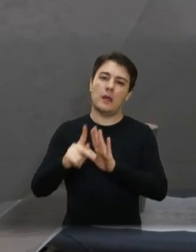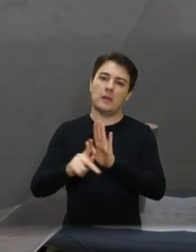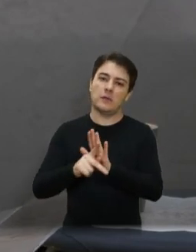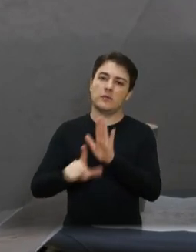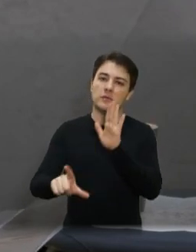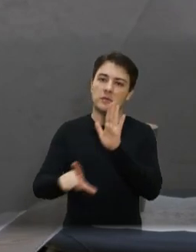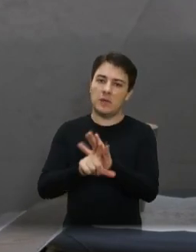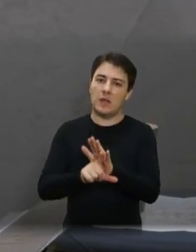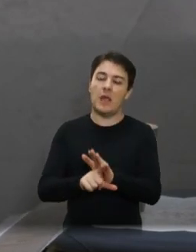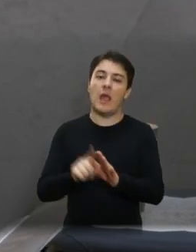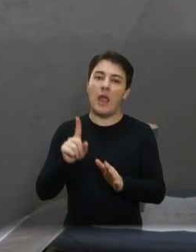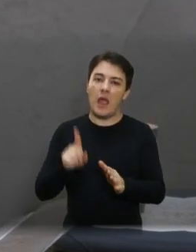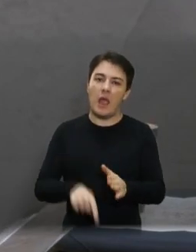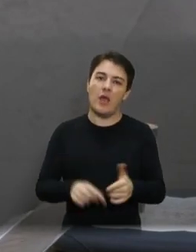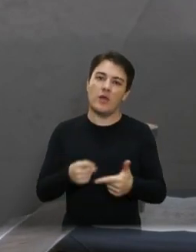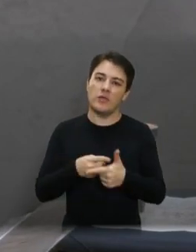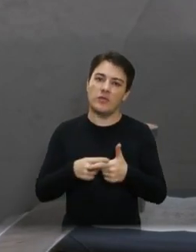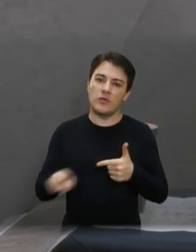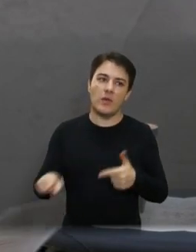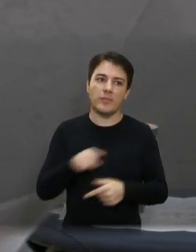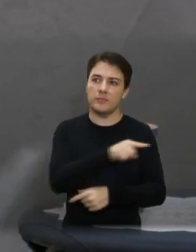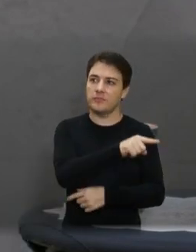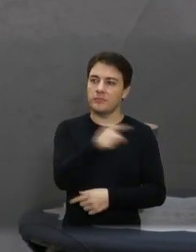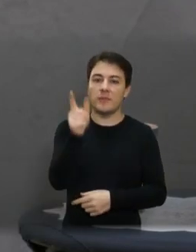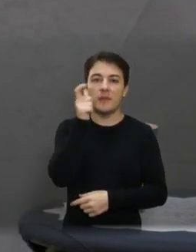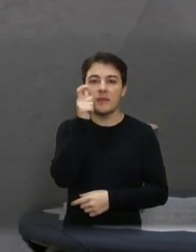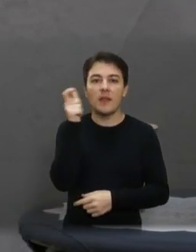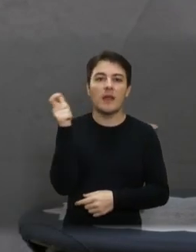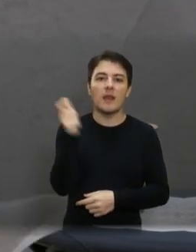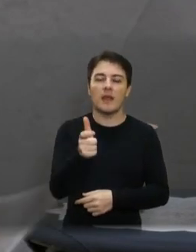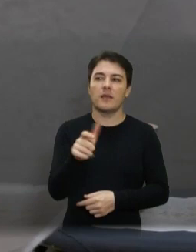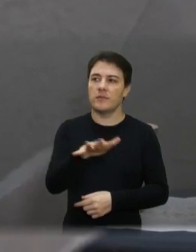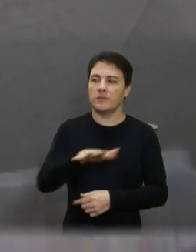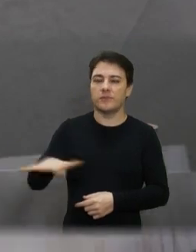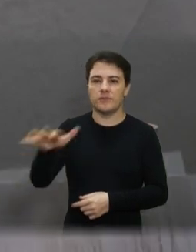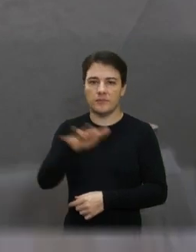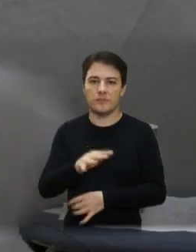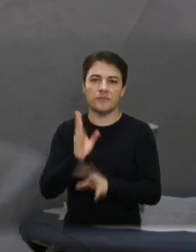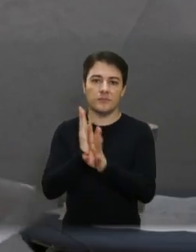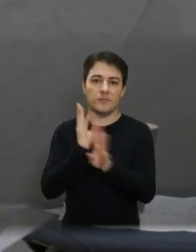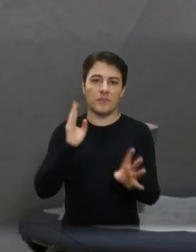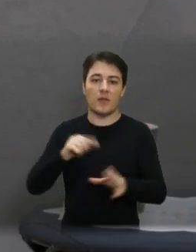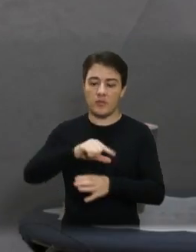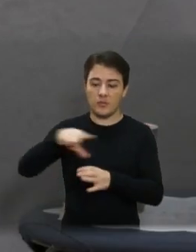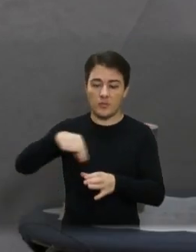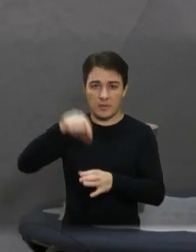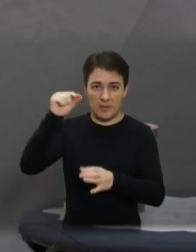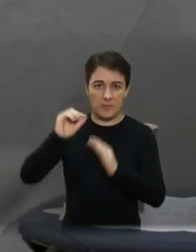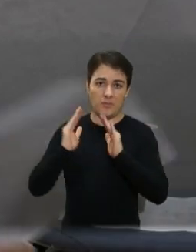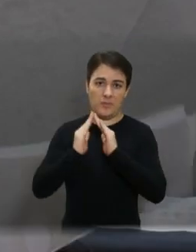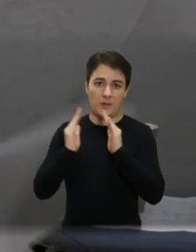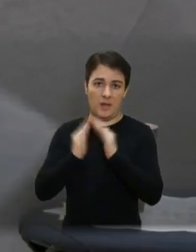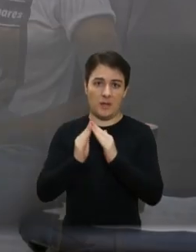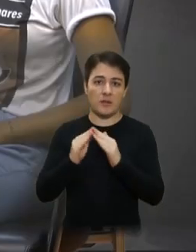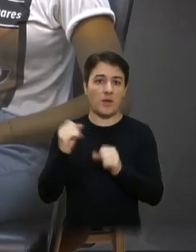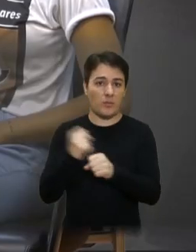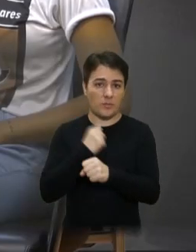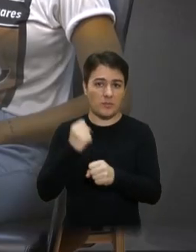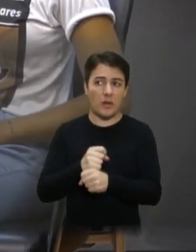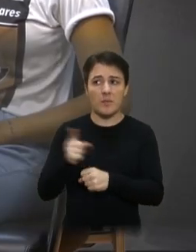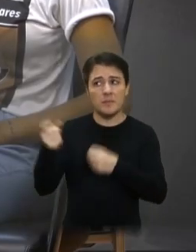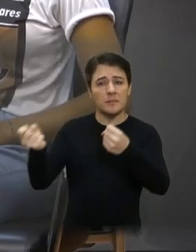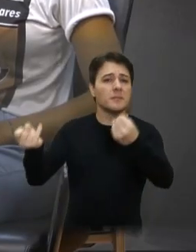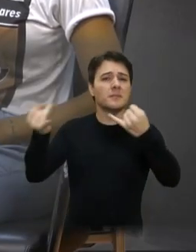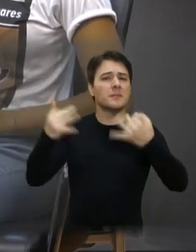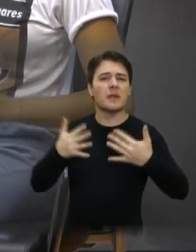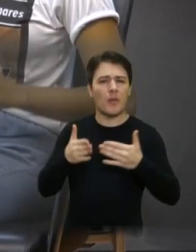informação de interesse coletivo ou geral a divulgação da lista de espera para o sorteio Nos programas de casa populares fale dessa